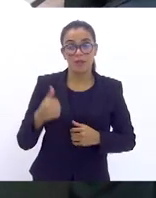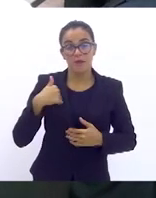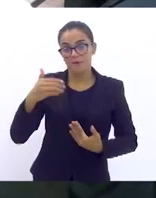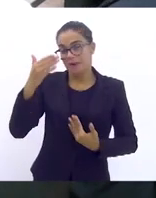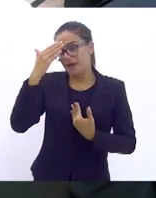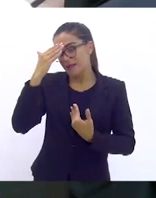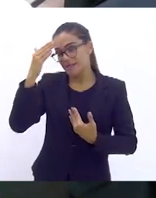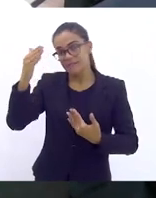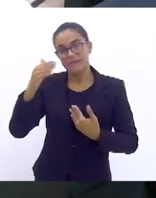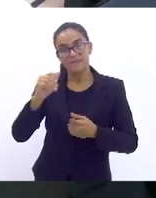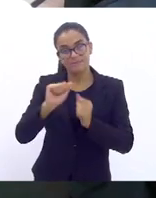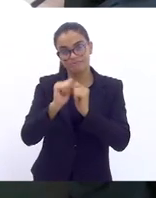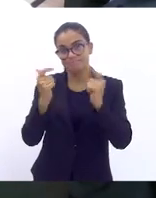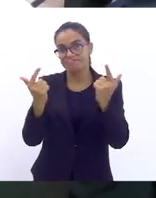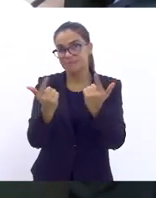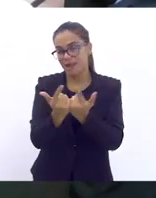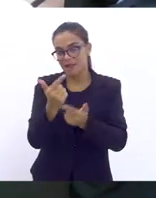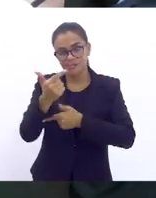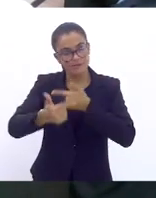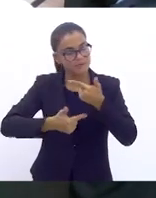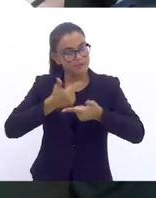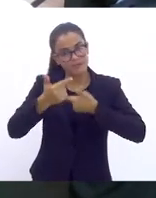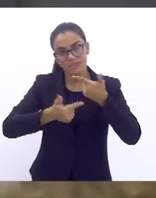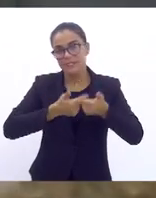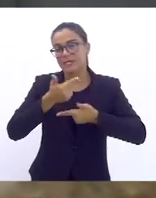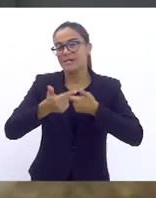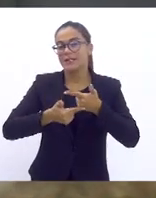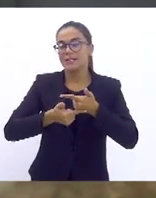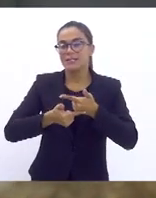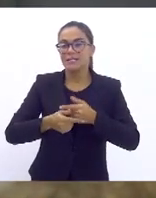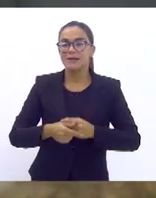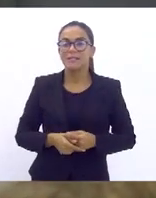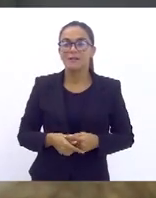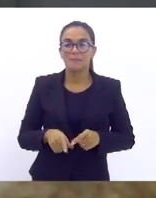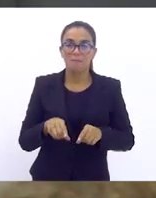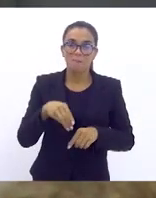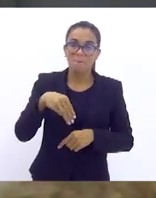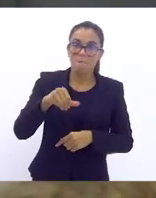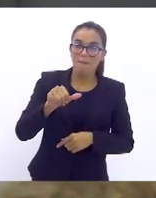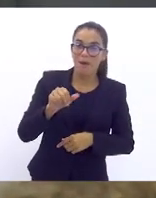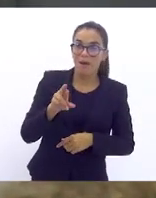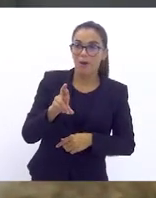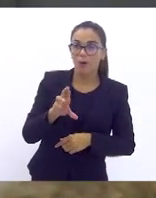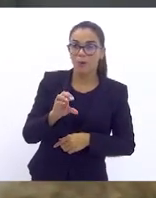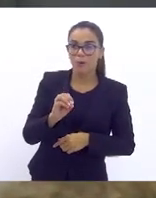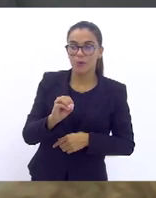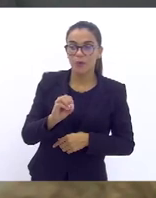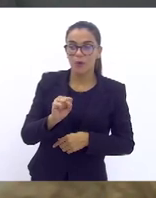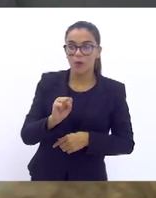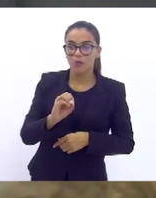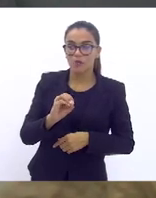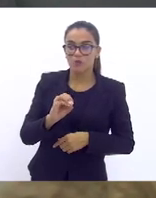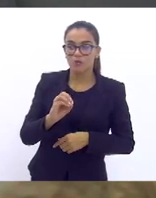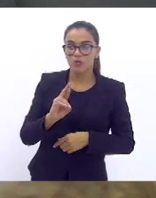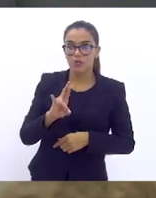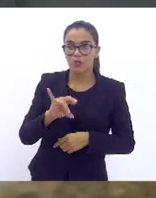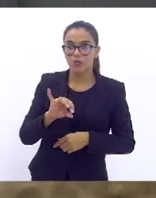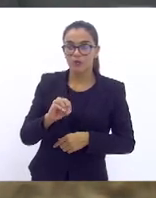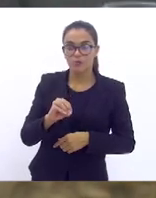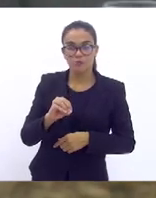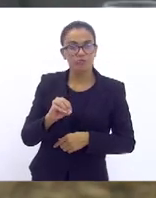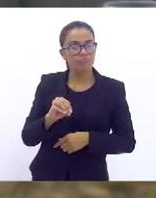agradeço a Assembleia Legislativa o trabalho né Mauro Osório aqui que comandou